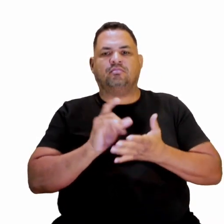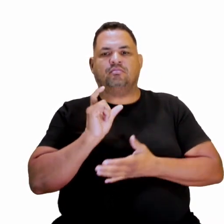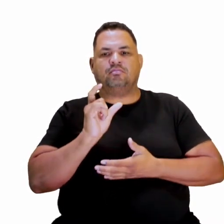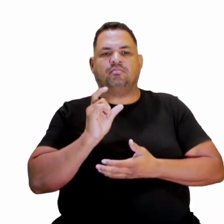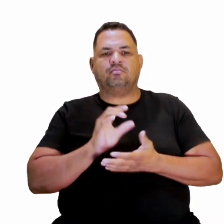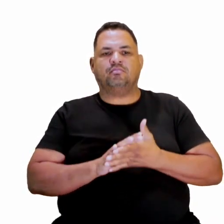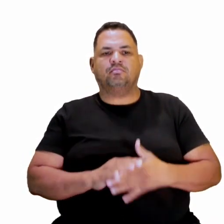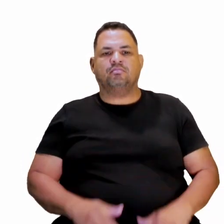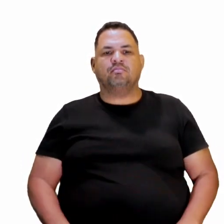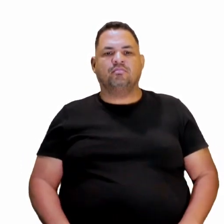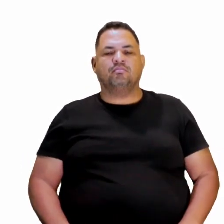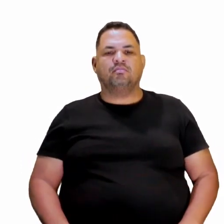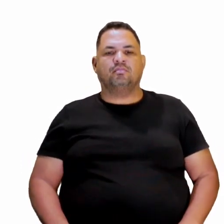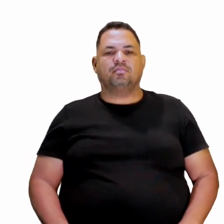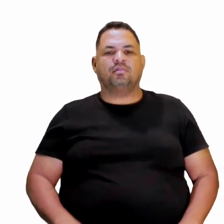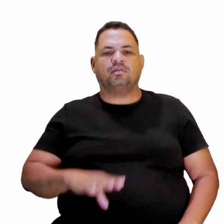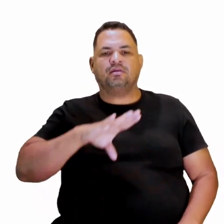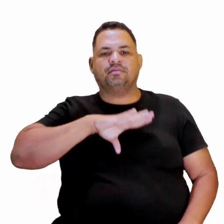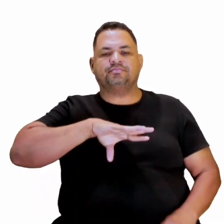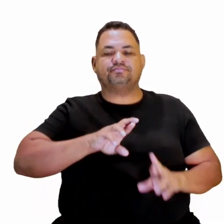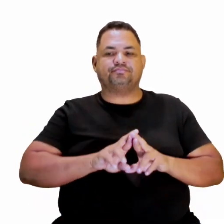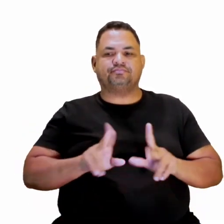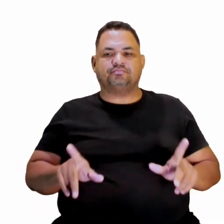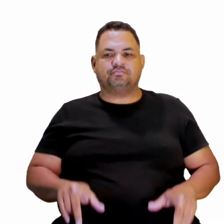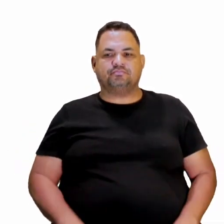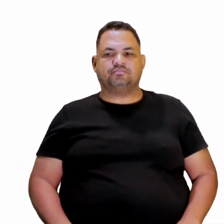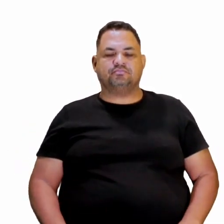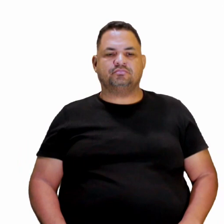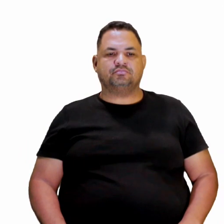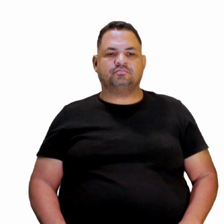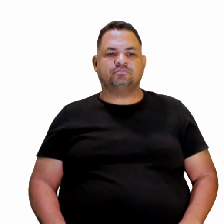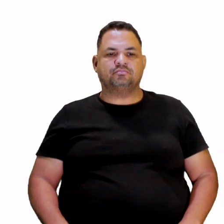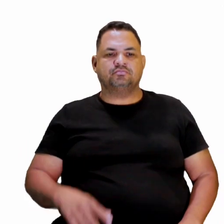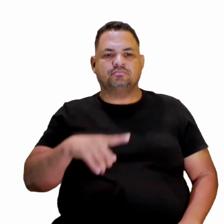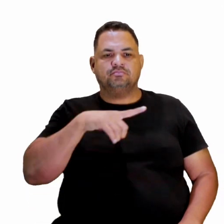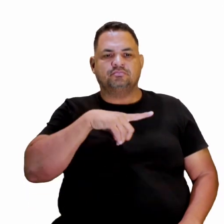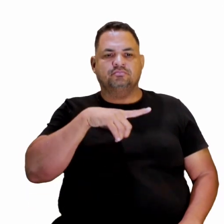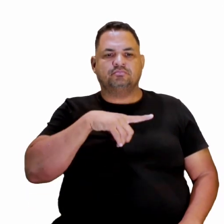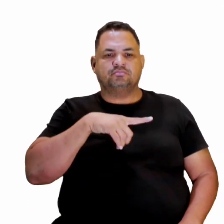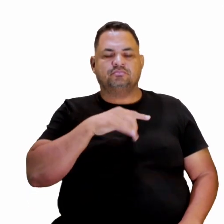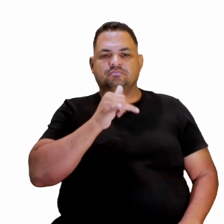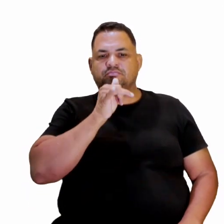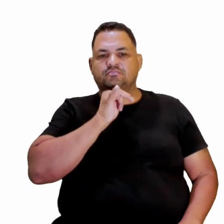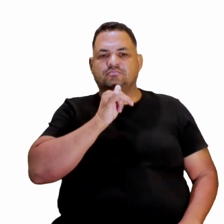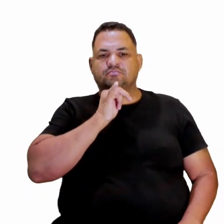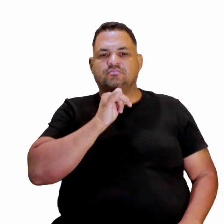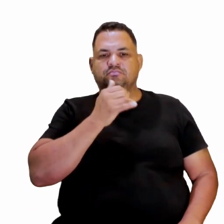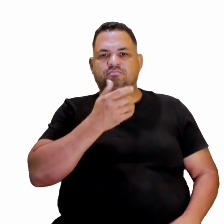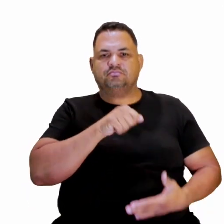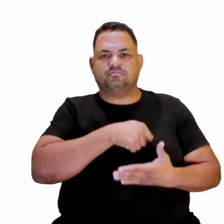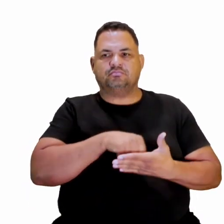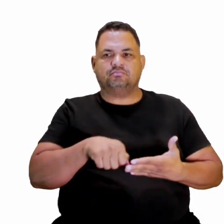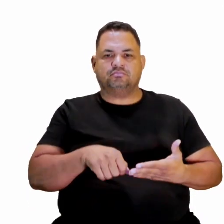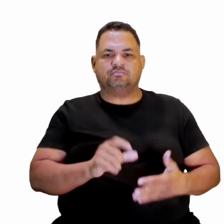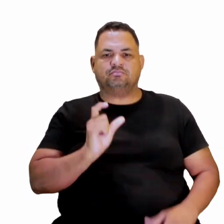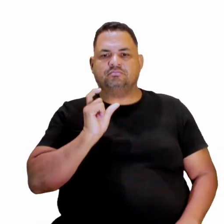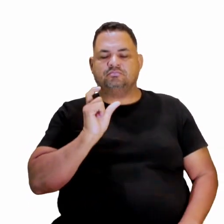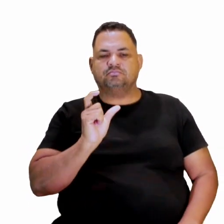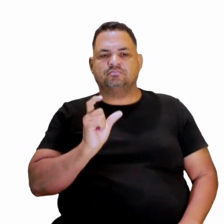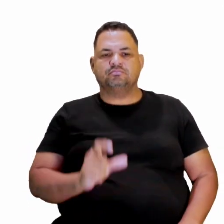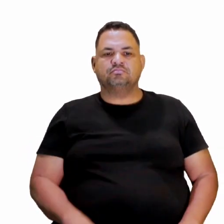grafia semelhante àquela em português é diferente. Então, temos aqui um exemplo que eu coloquei lá para vocês, né? A